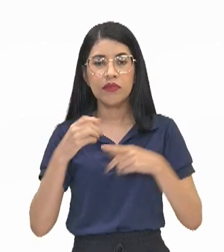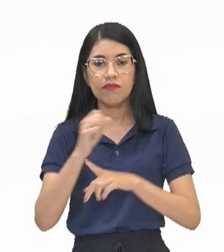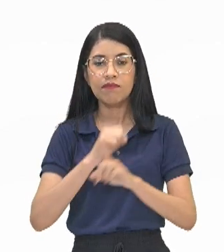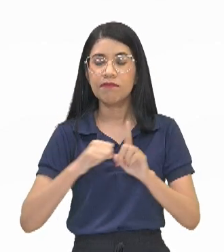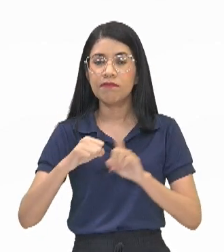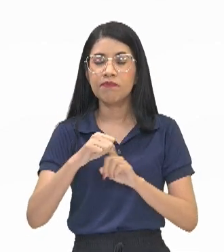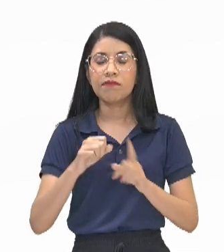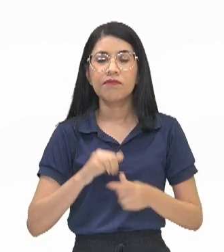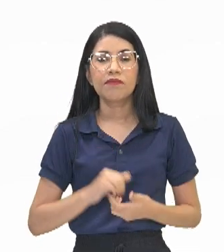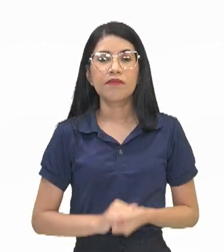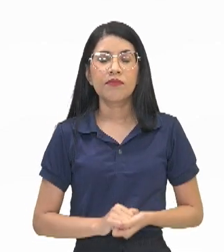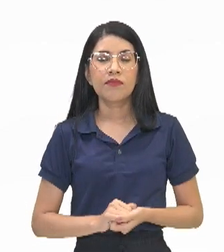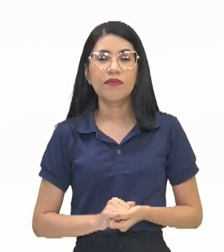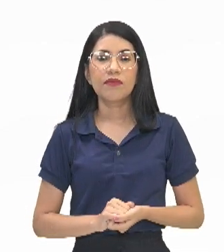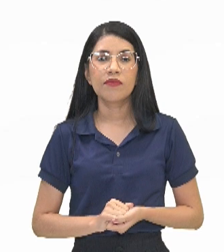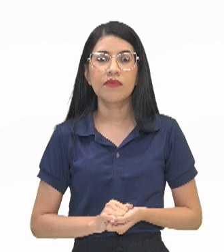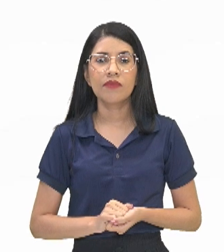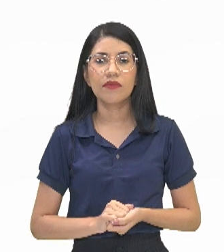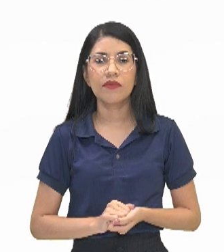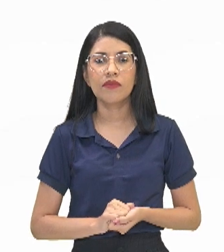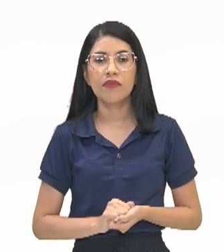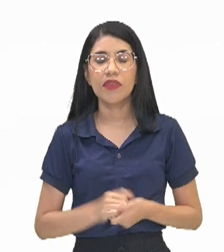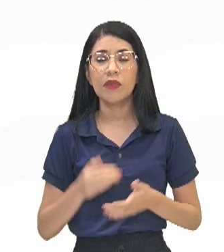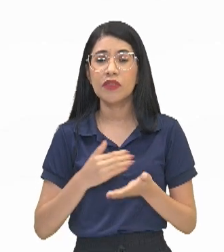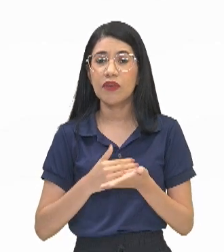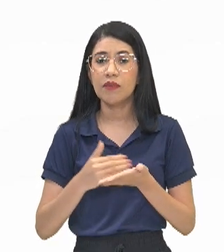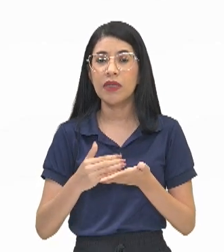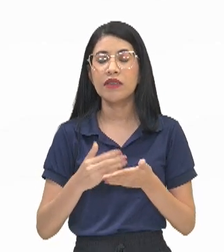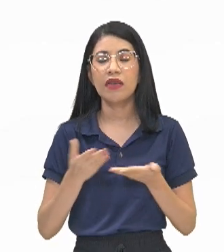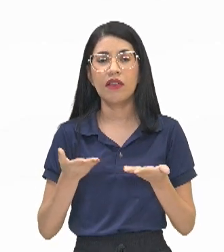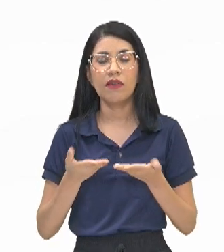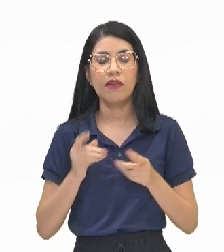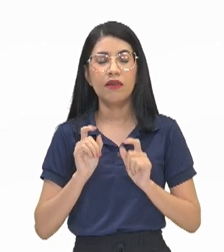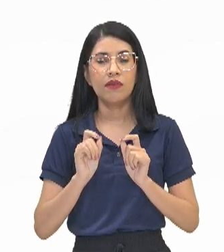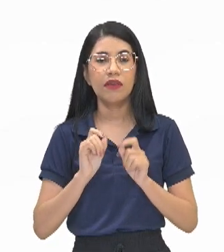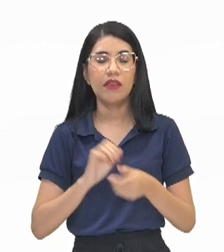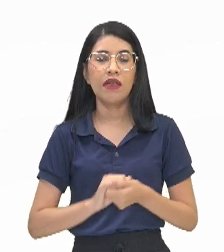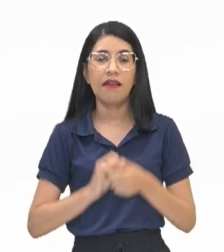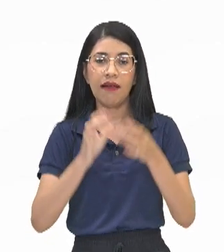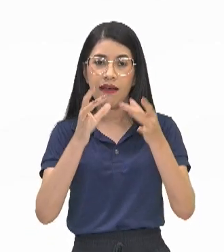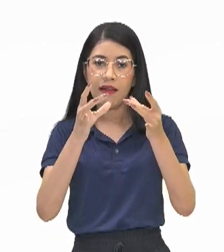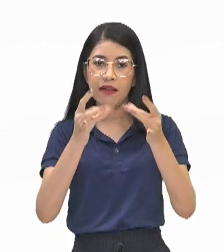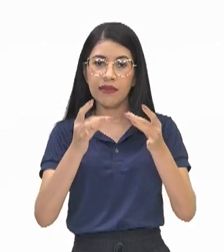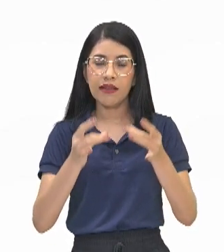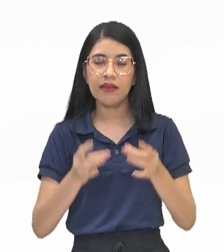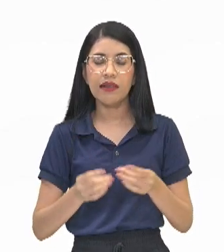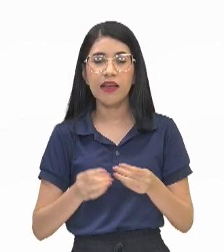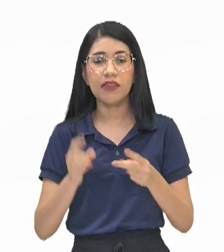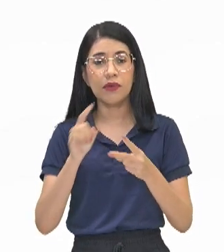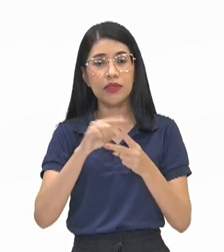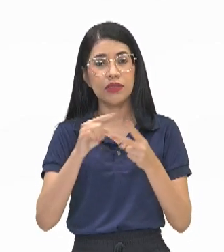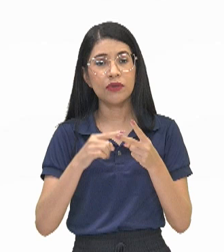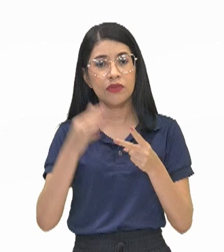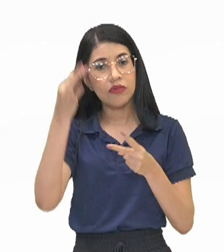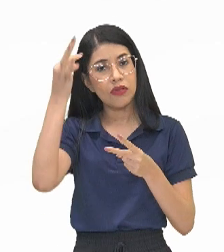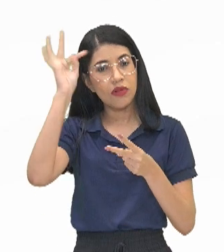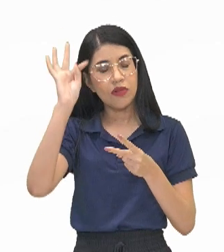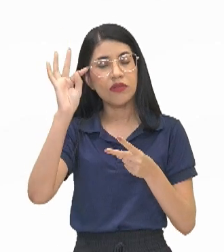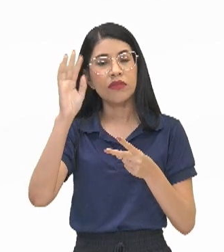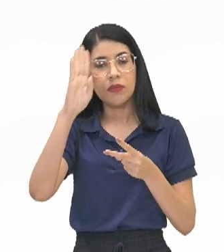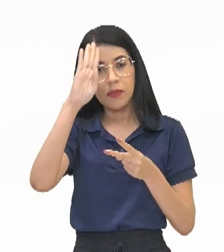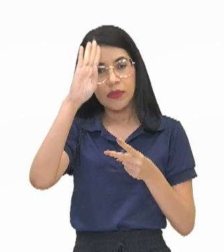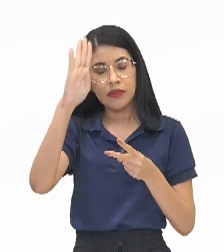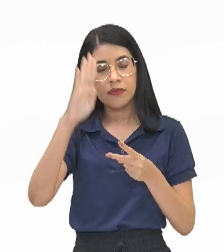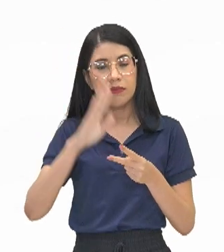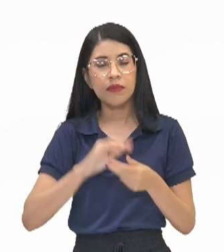aí nós vamos, então, entrar, tirei uma primeira capa aqui, né? Adorno e Horkheimer, então, são os grandes pensadores da